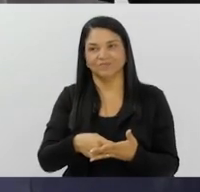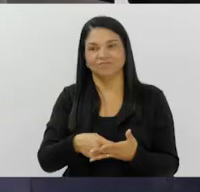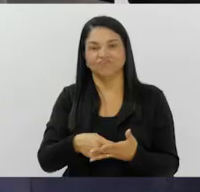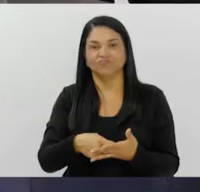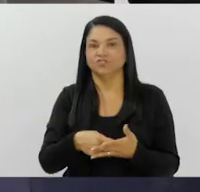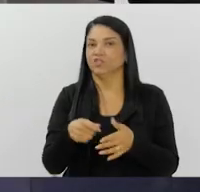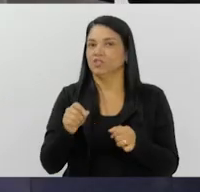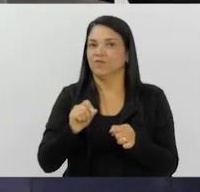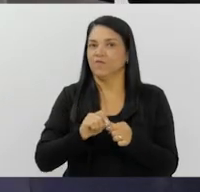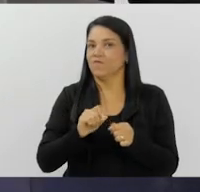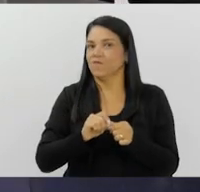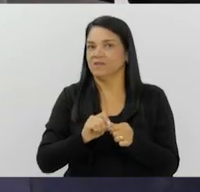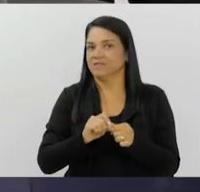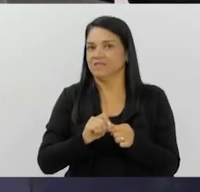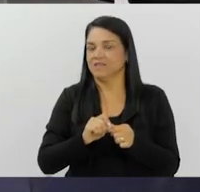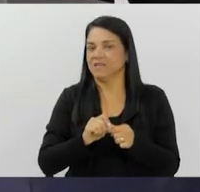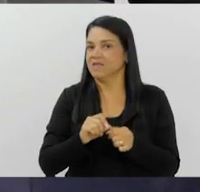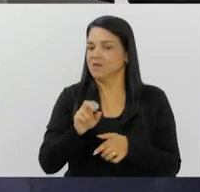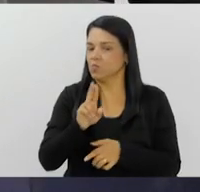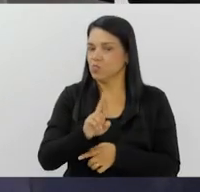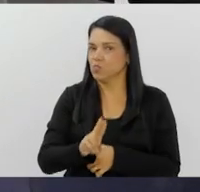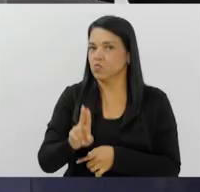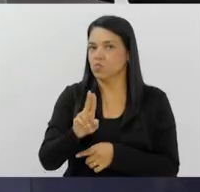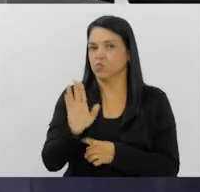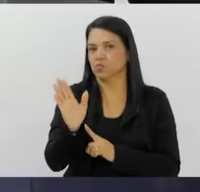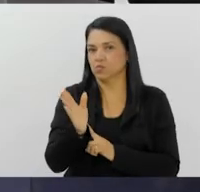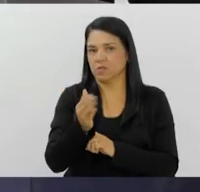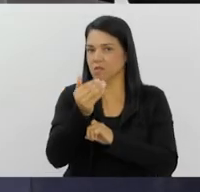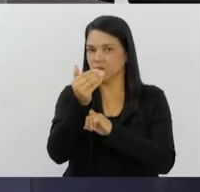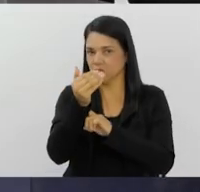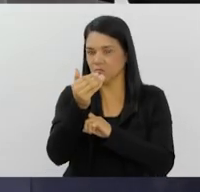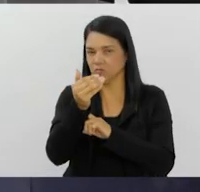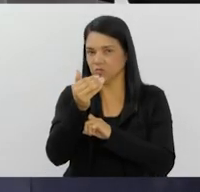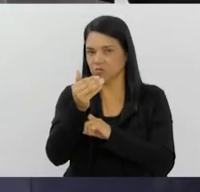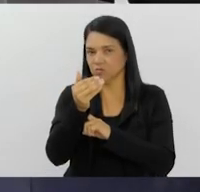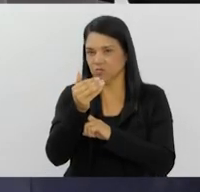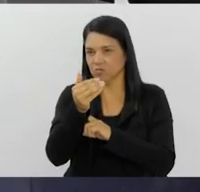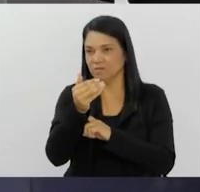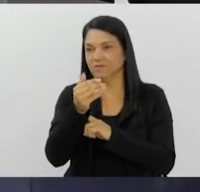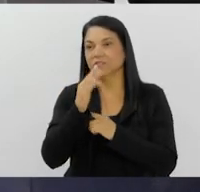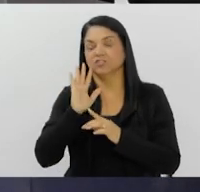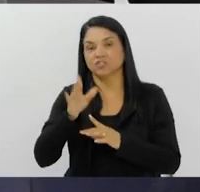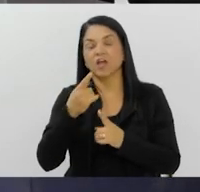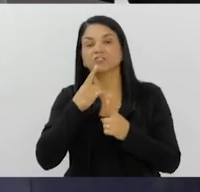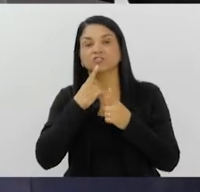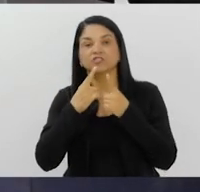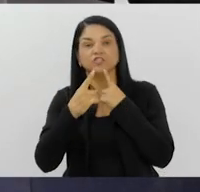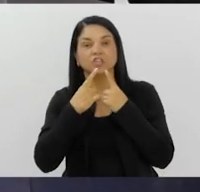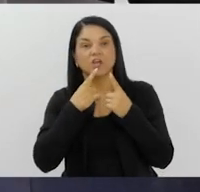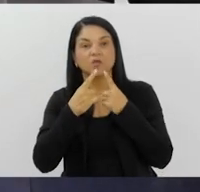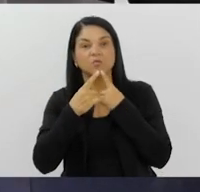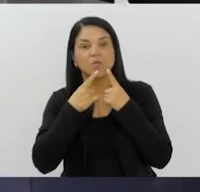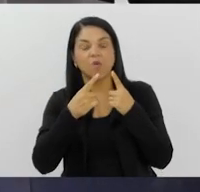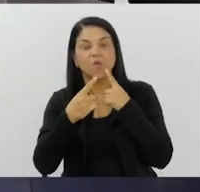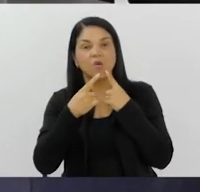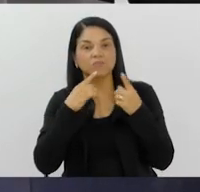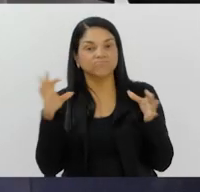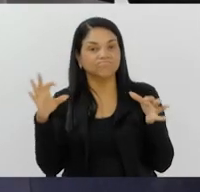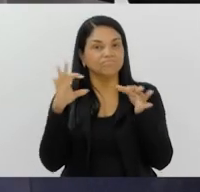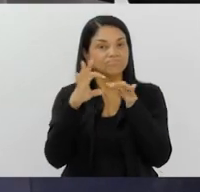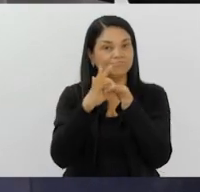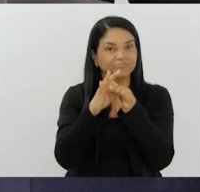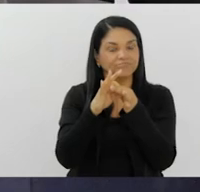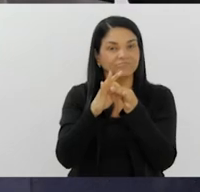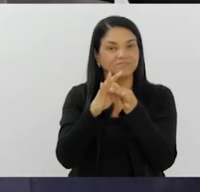realizar de não usar aquela tecnologia de certa forma que a gente dialoga um pouco com a ideia de de banimento